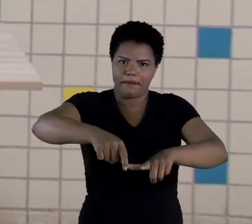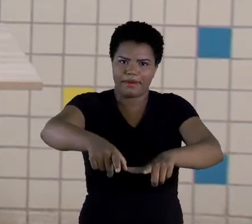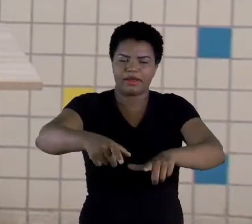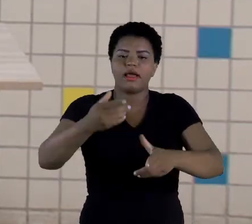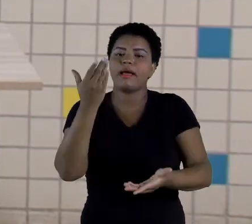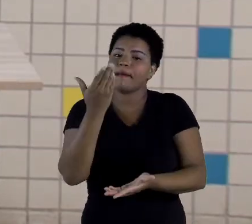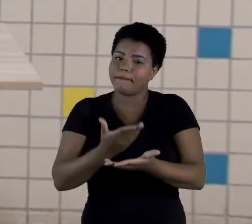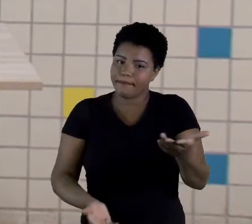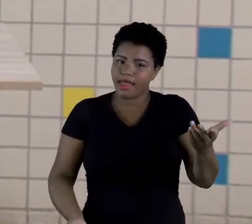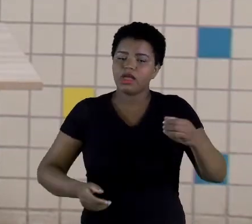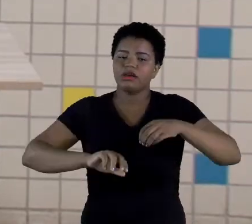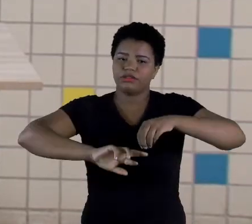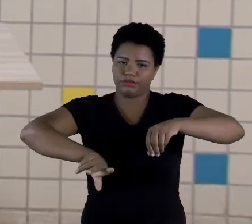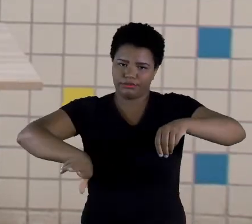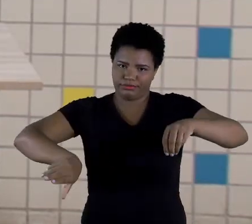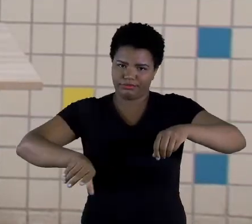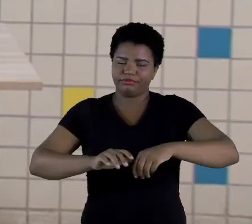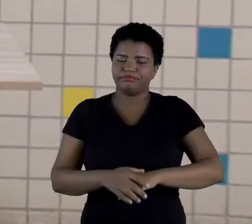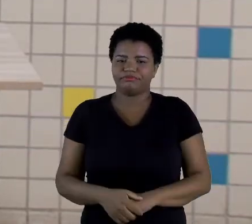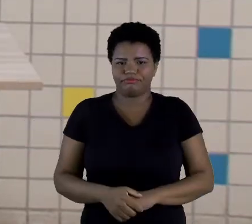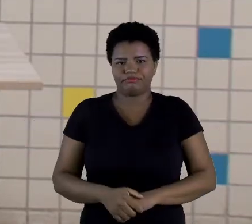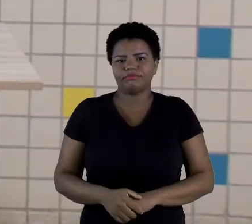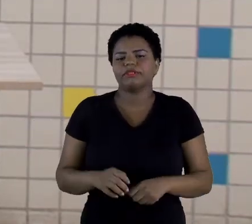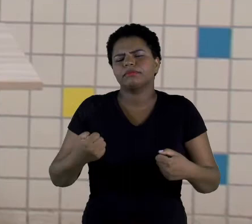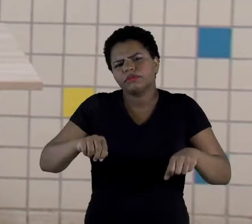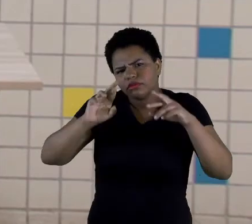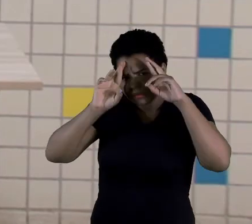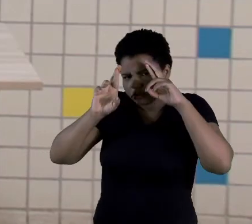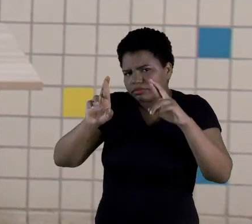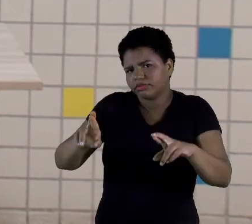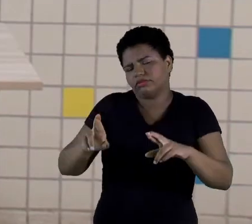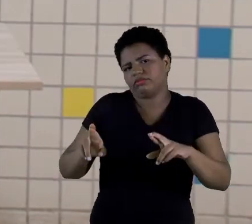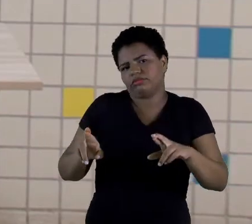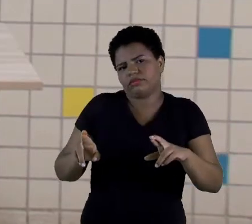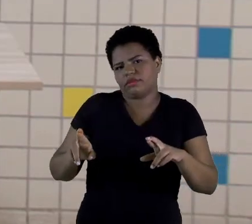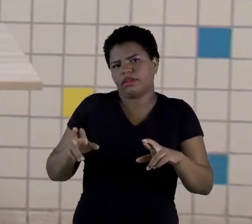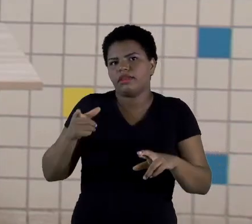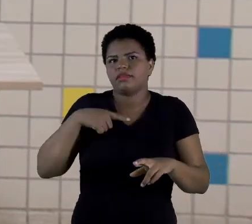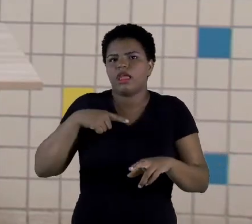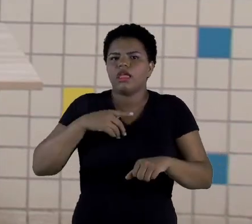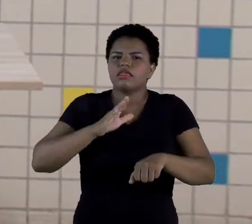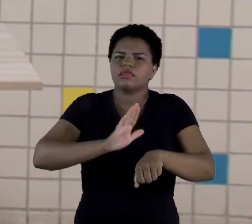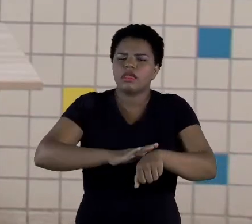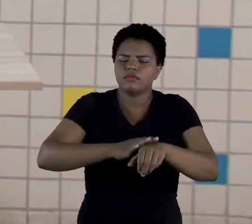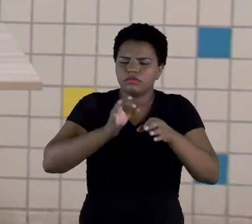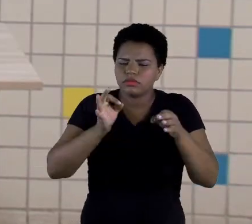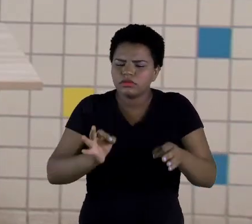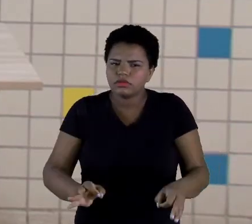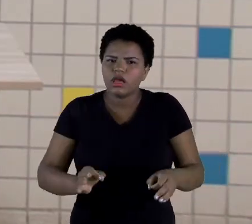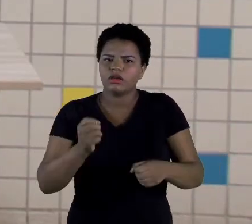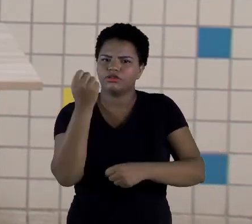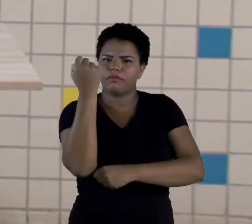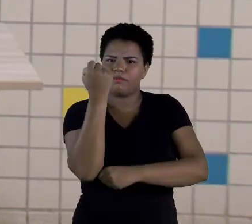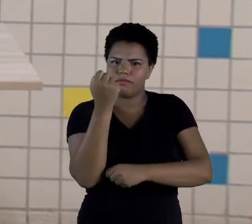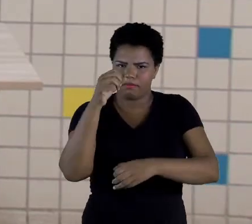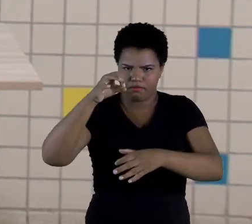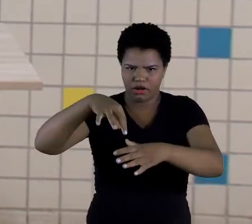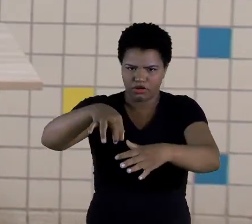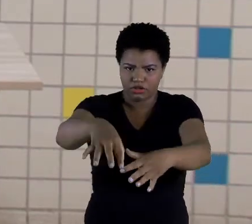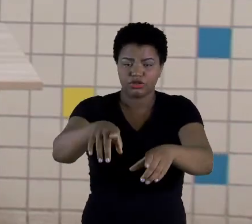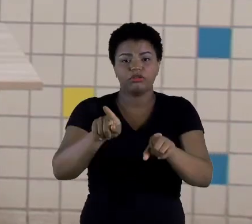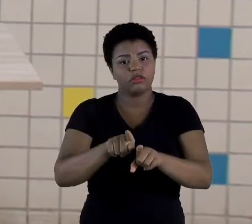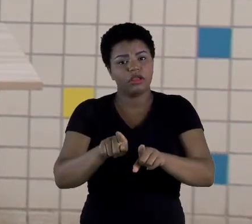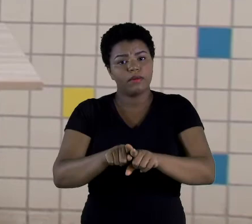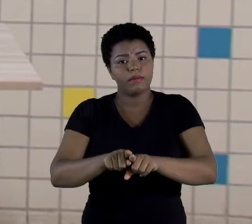suas propriedades. Então, o homem ele tem que respeitar. Então, tem o ciclo de plantio e o ciclo de descanso da terra,